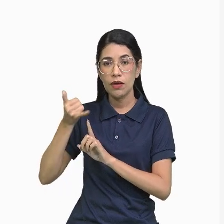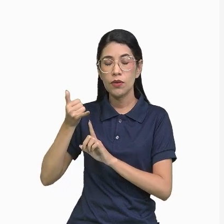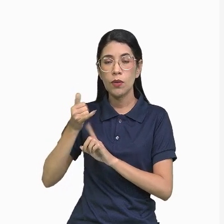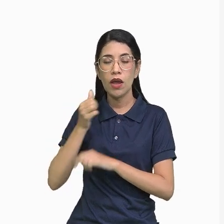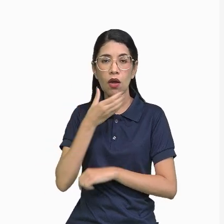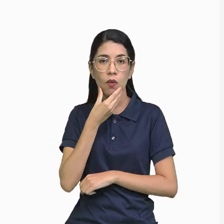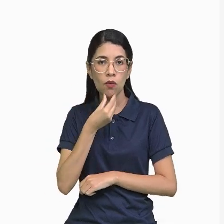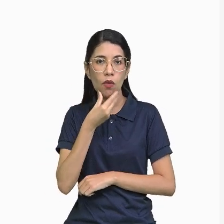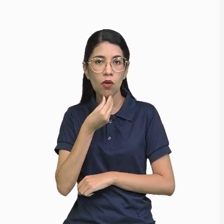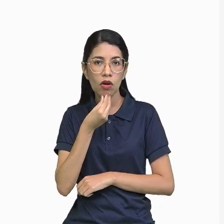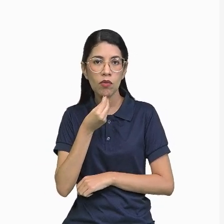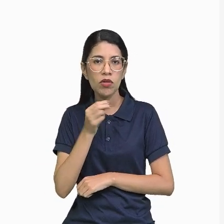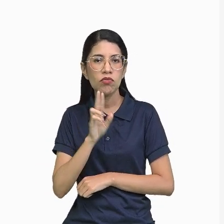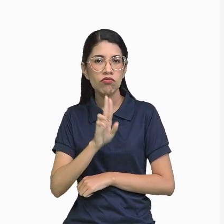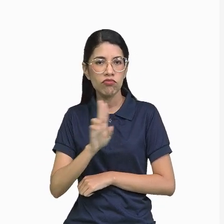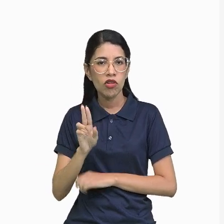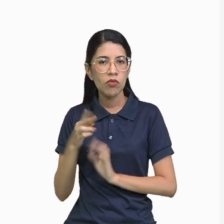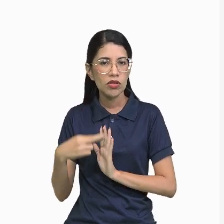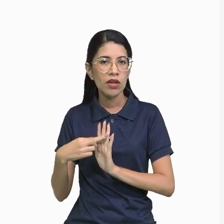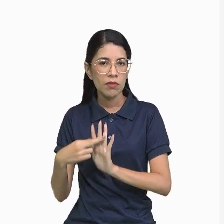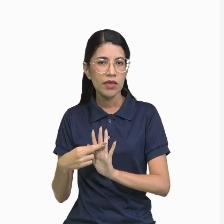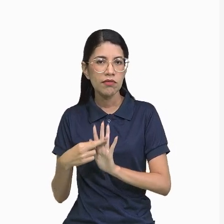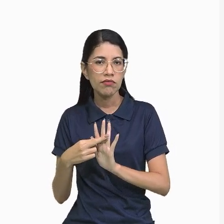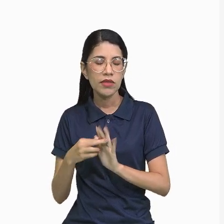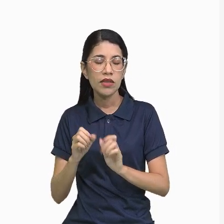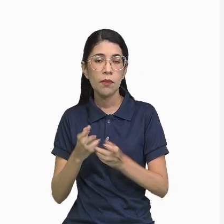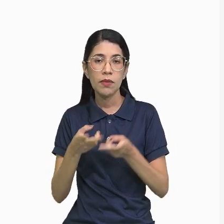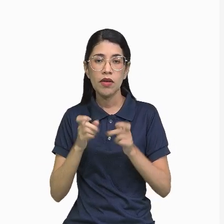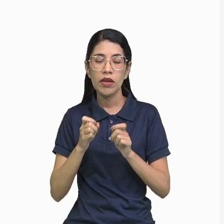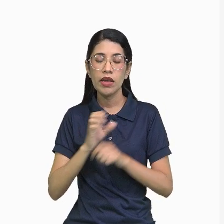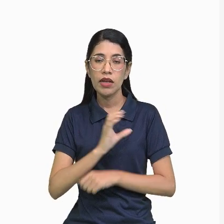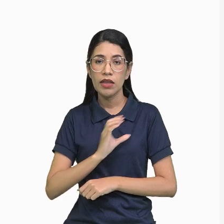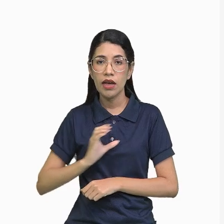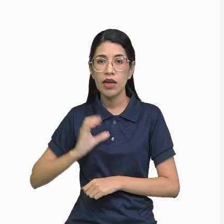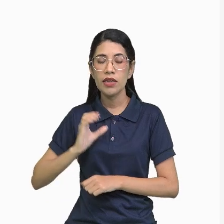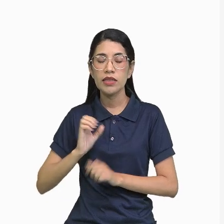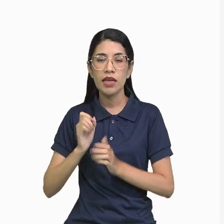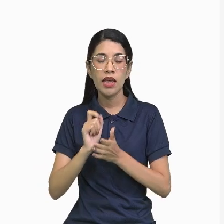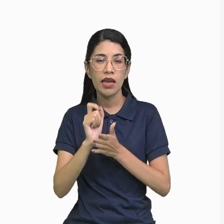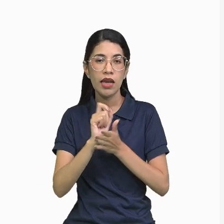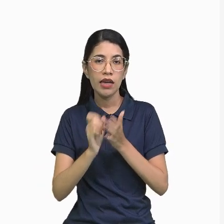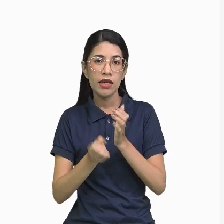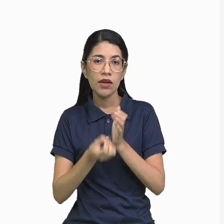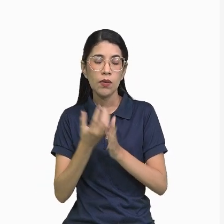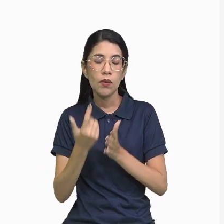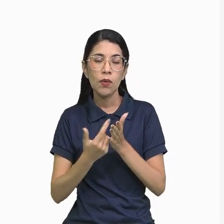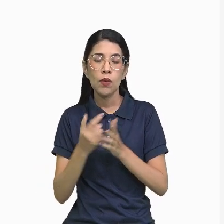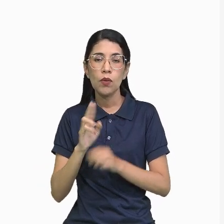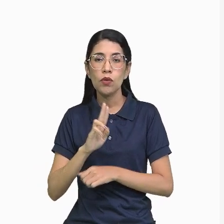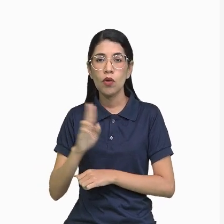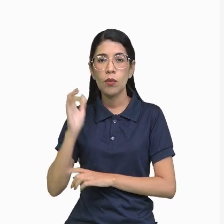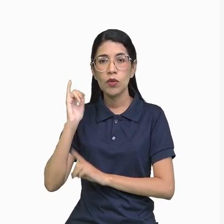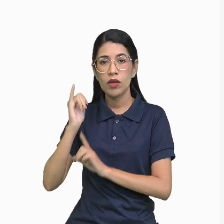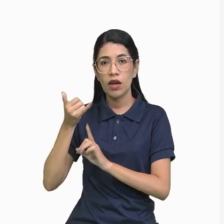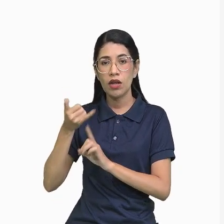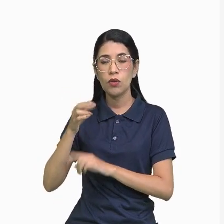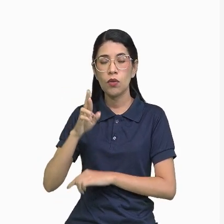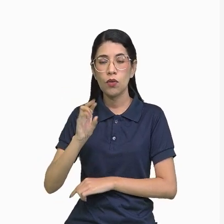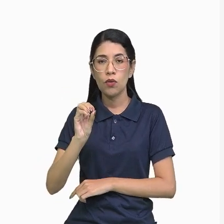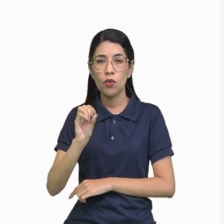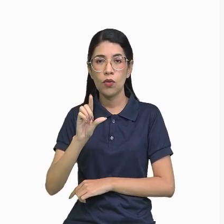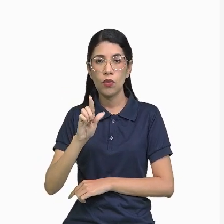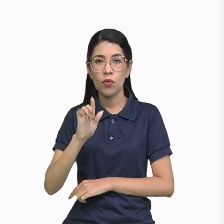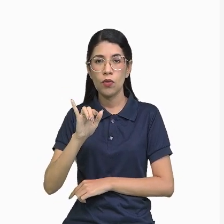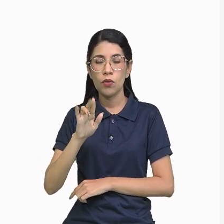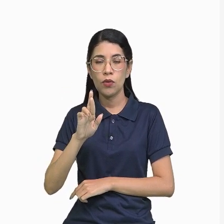masculino, pelo nome, né? É um homem. Então, percebo que Clarice Lispector escreve essa obra e nomeia esse narrador, né? Ela faz